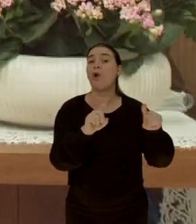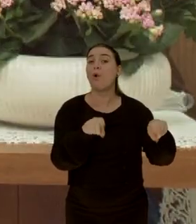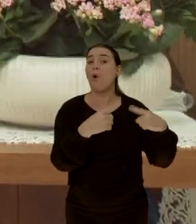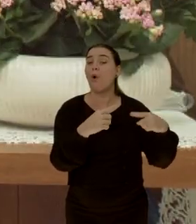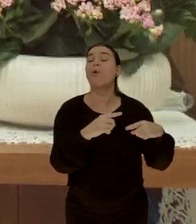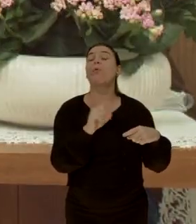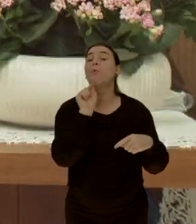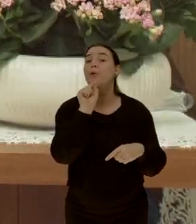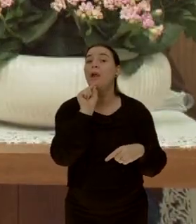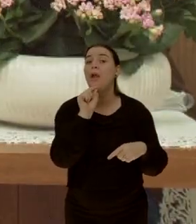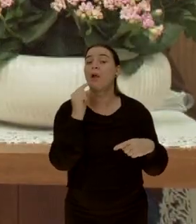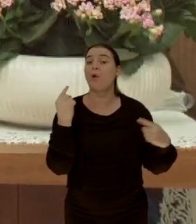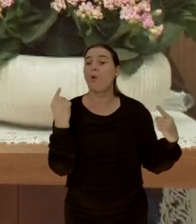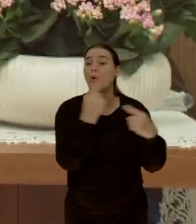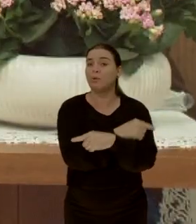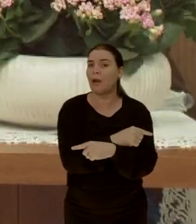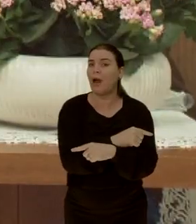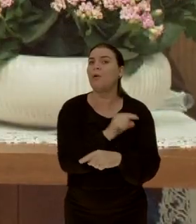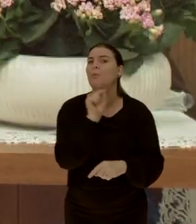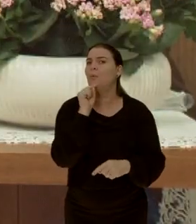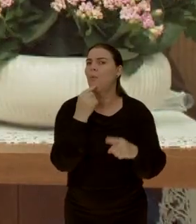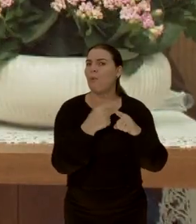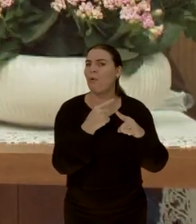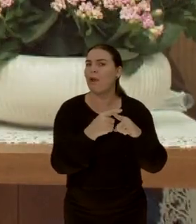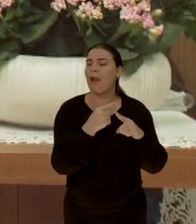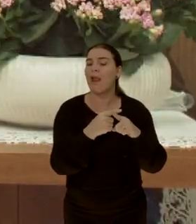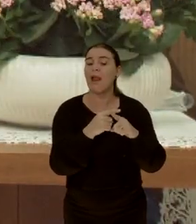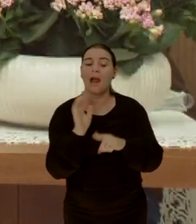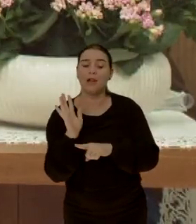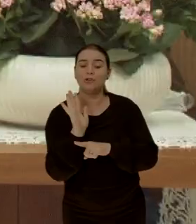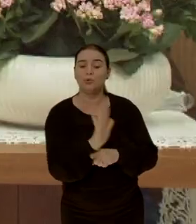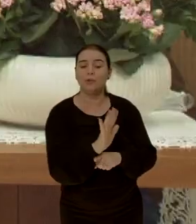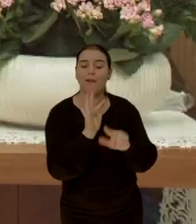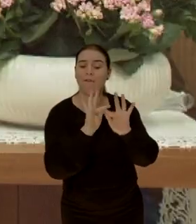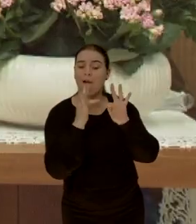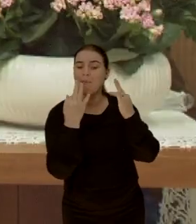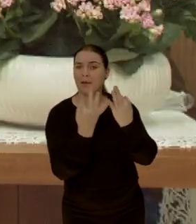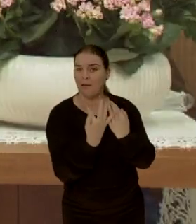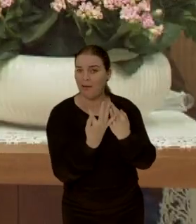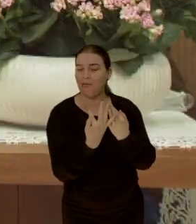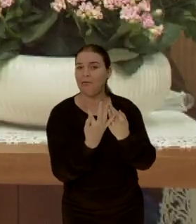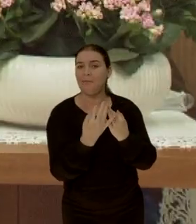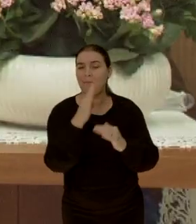totalmente. Ele se posiciona a favor dos pais, especialmente das